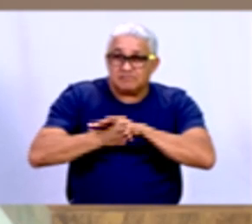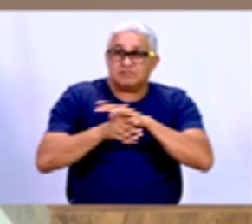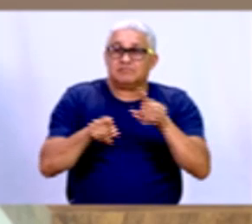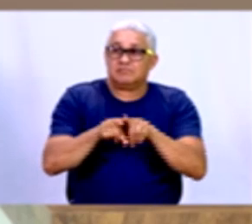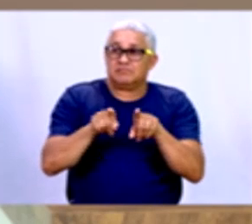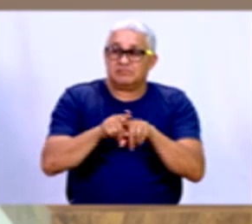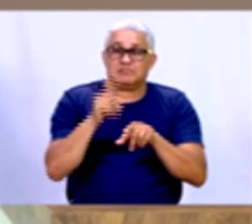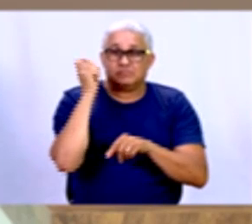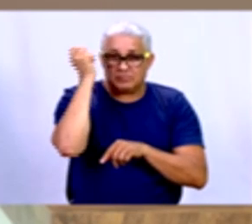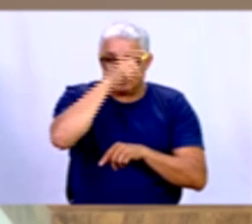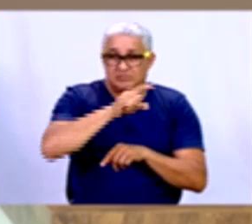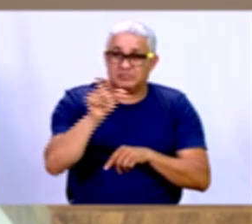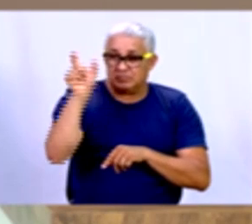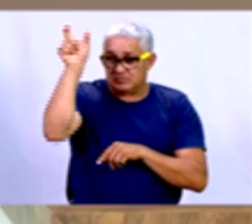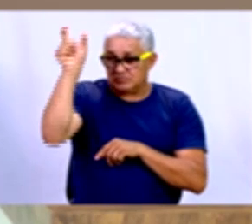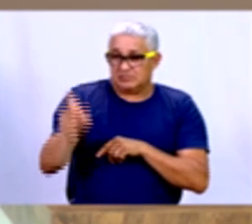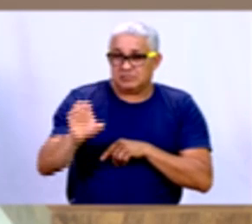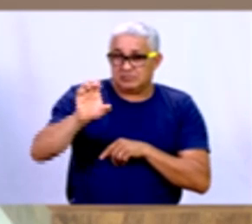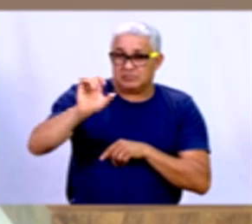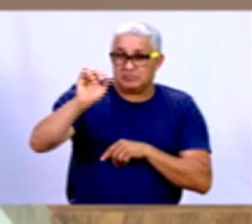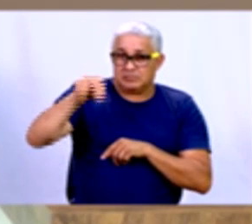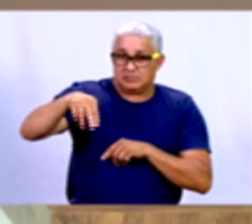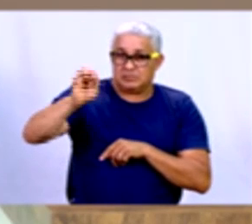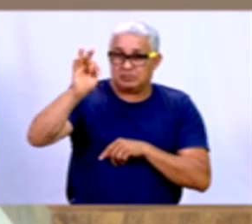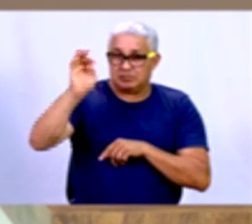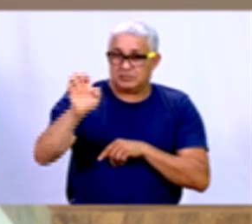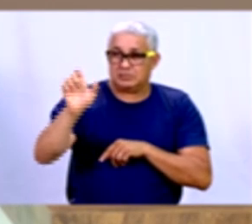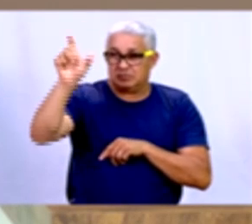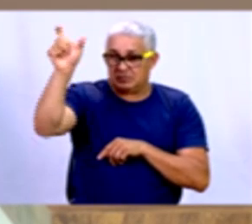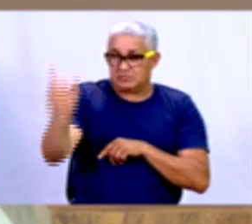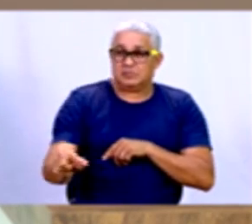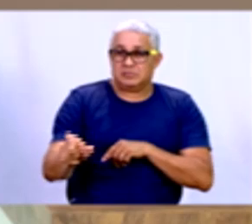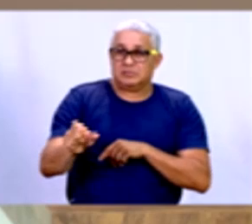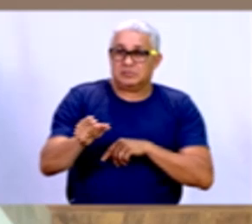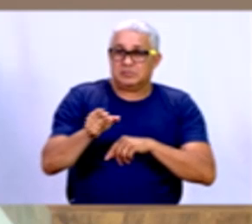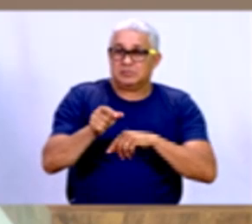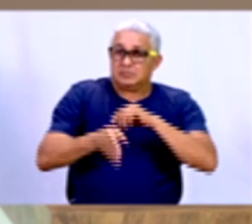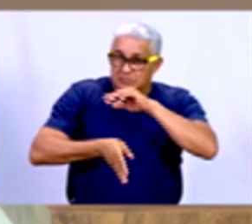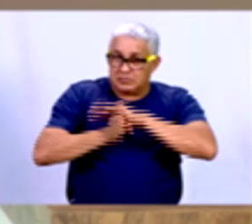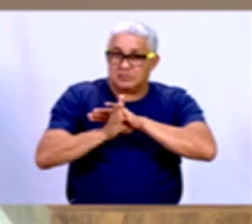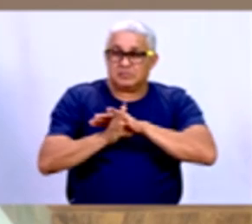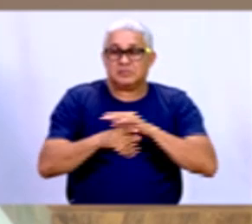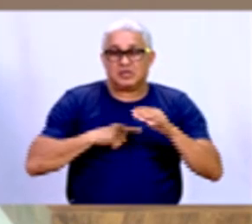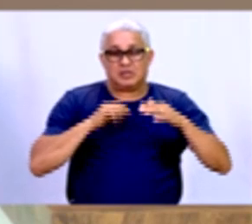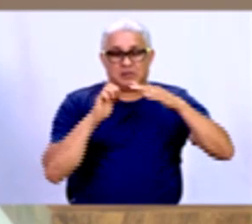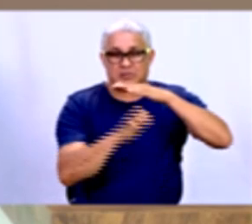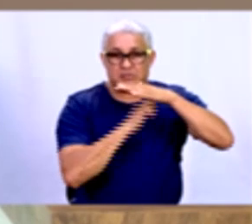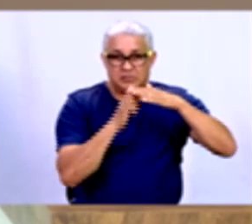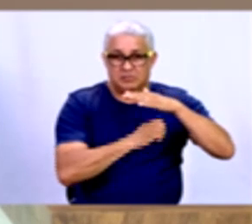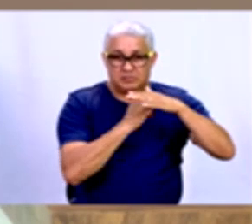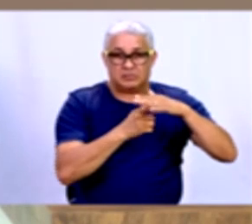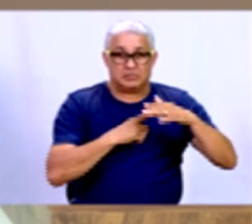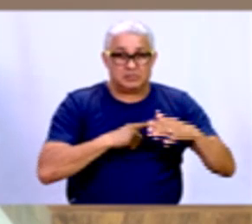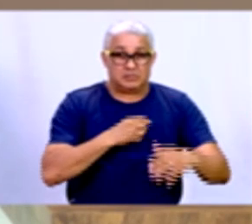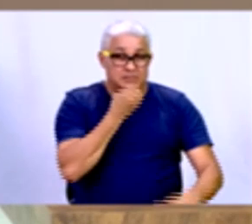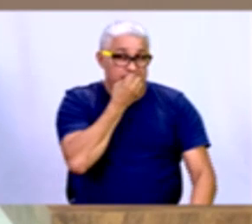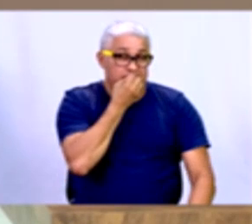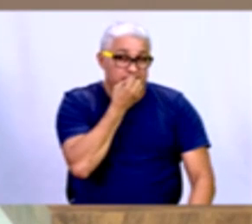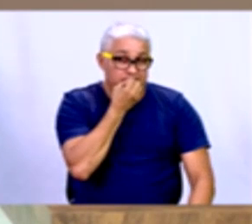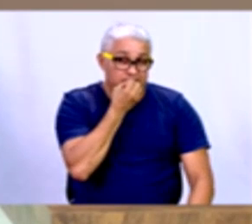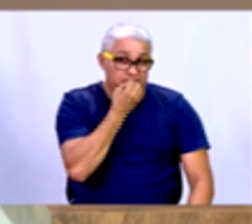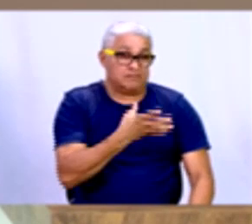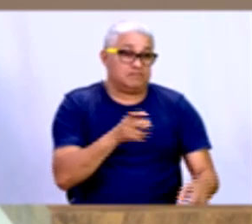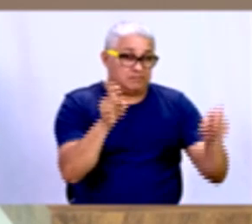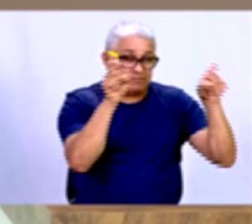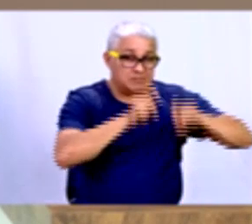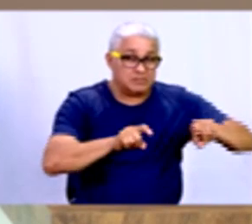acessar. O que nós temos hoje em dia no mercado são empresas que têm uma boa qualidade de hardware, mas que